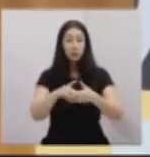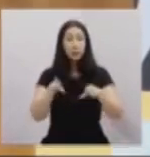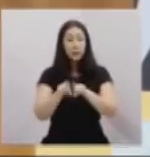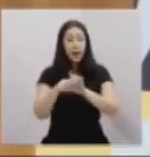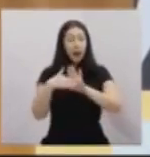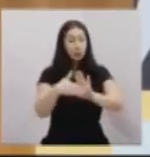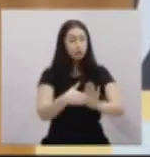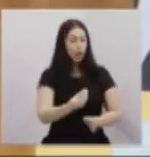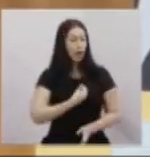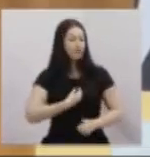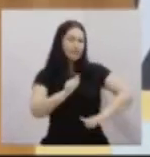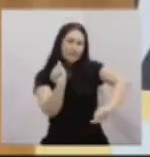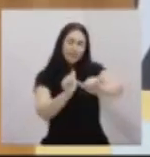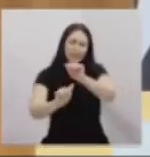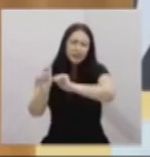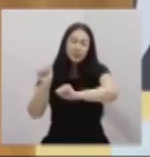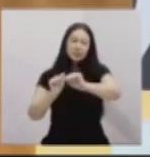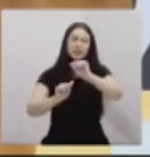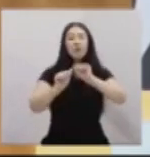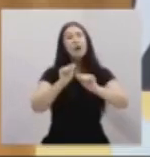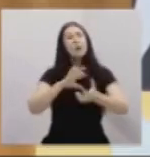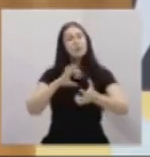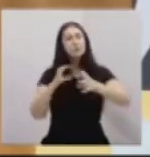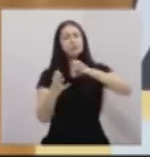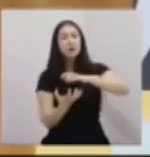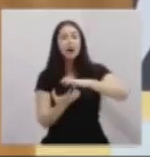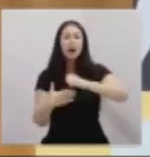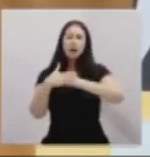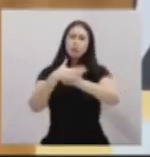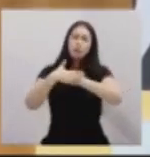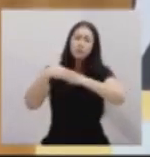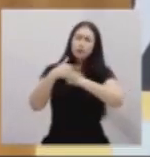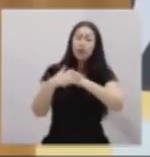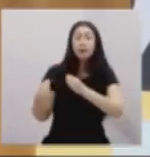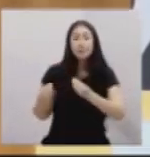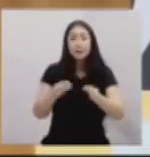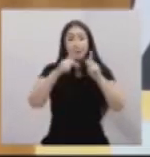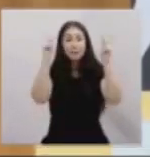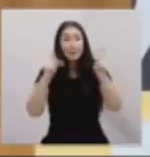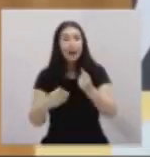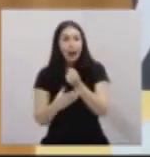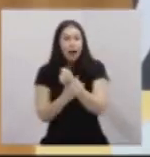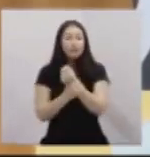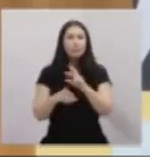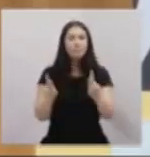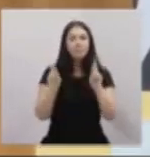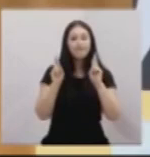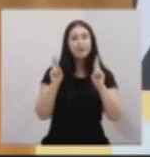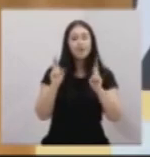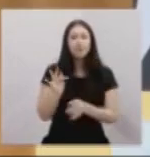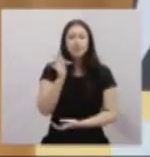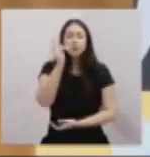vidas, transforma pessoas, traz alento, traz paz, segurança e esperança de dias